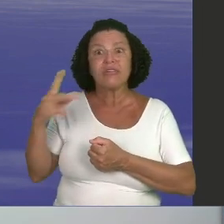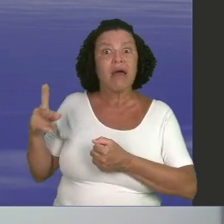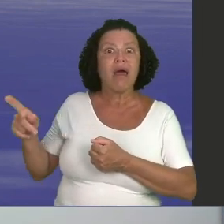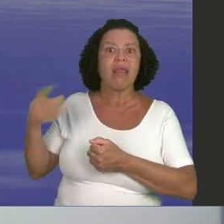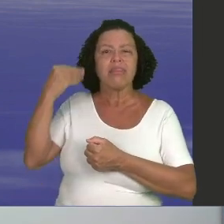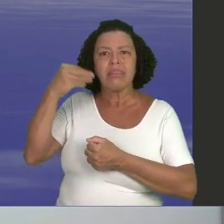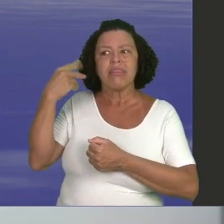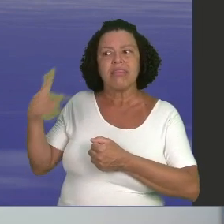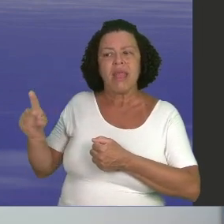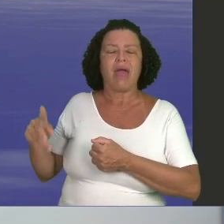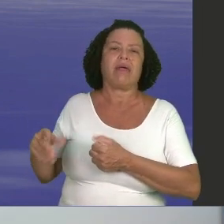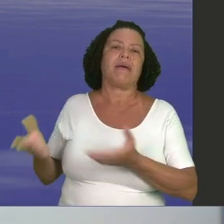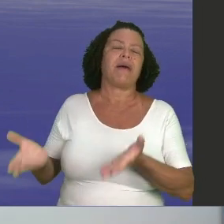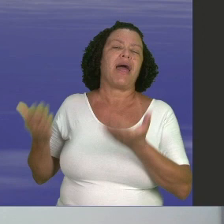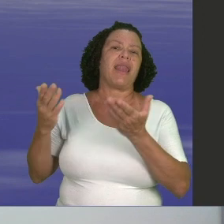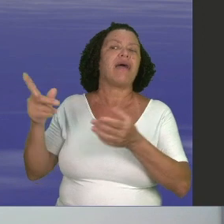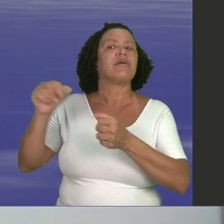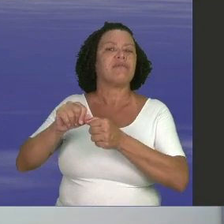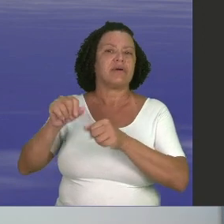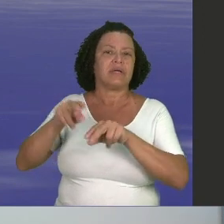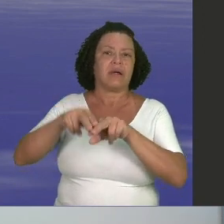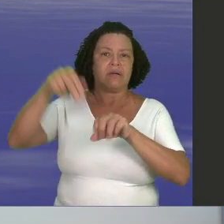sua cruz.